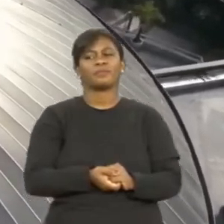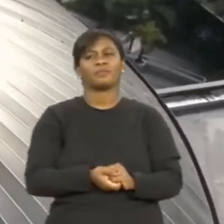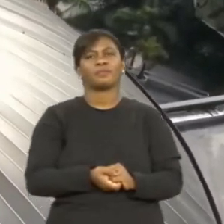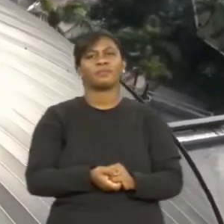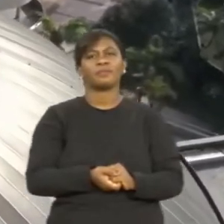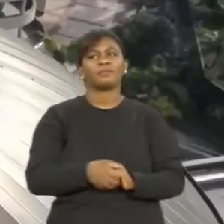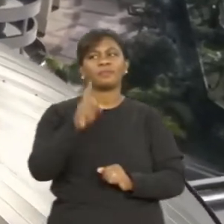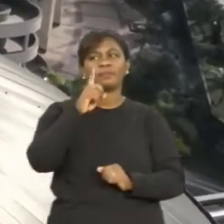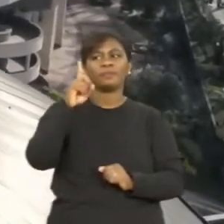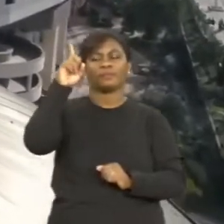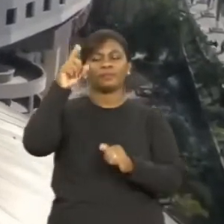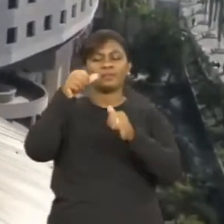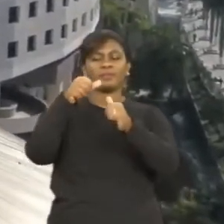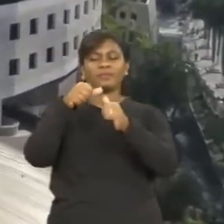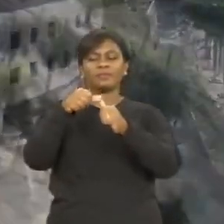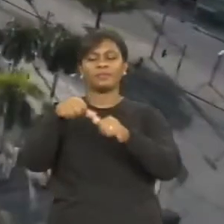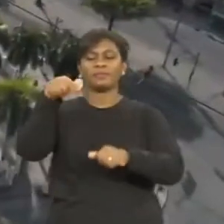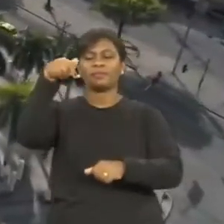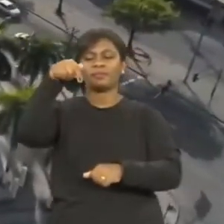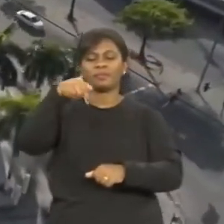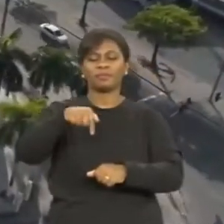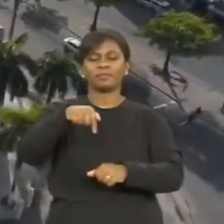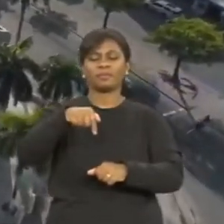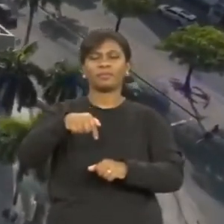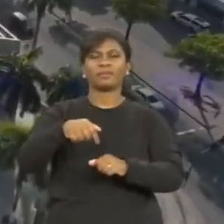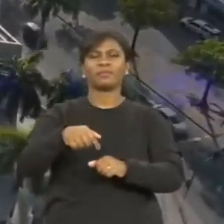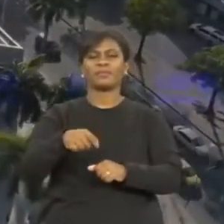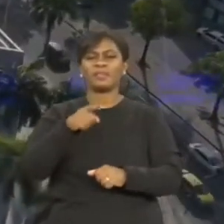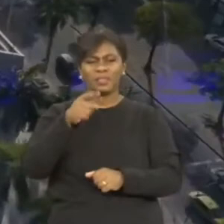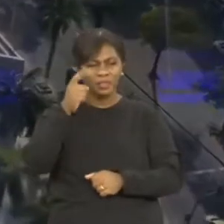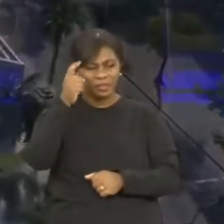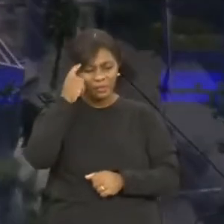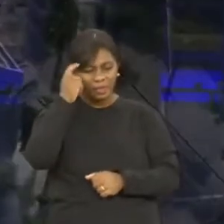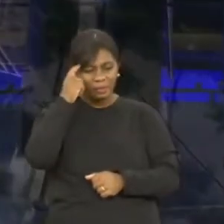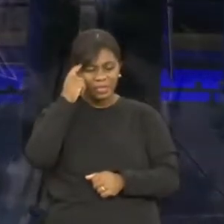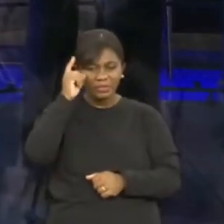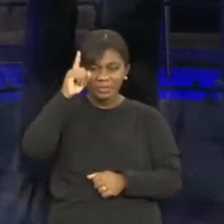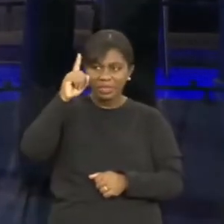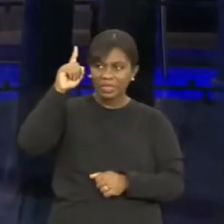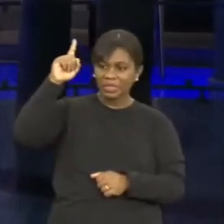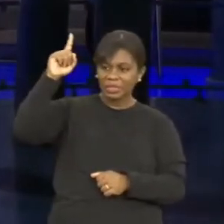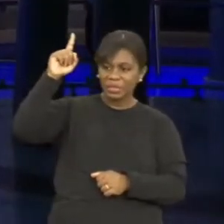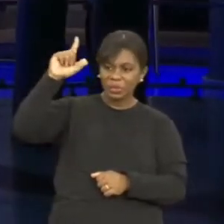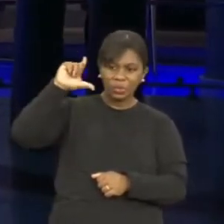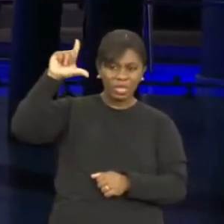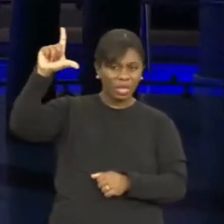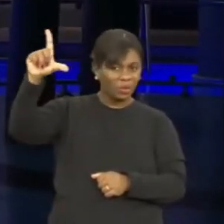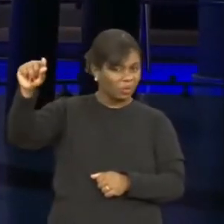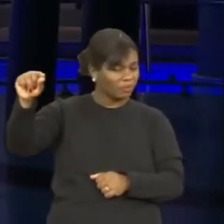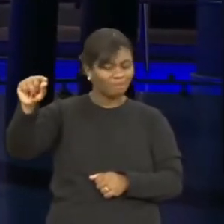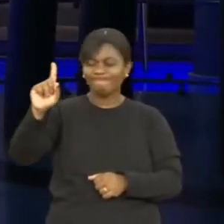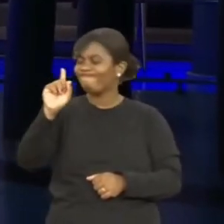Deus está aqui. Não pense que Deus está longe de você.